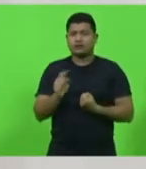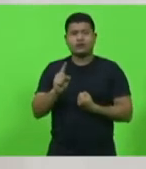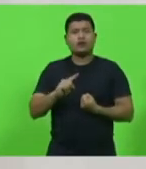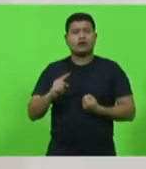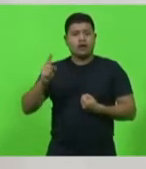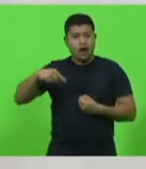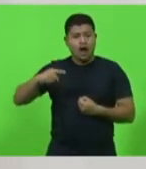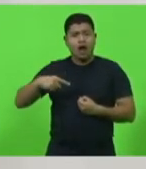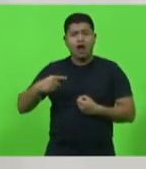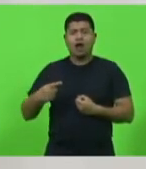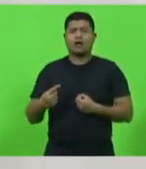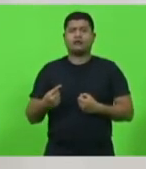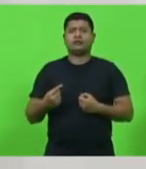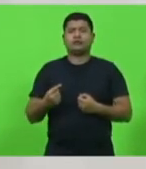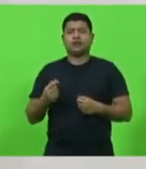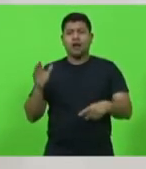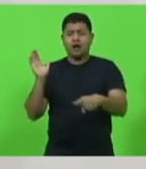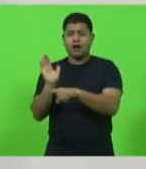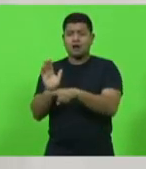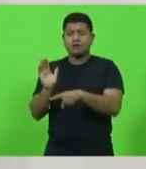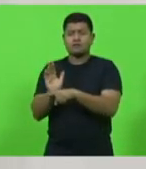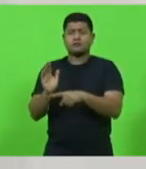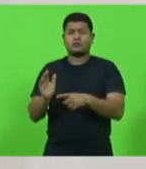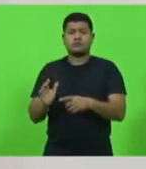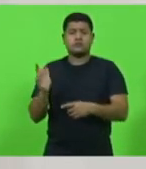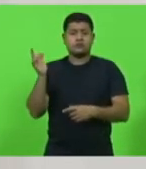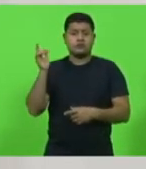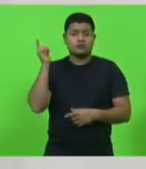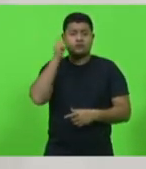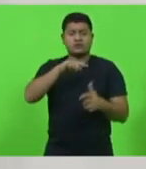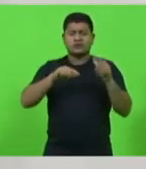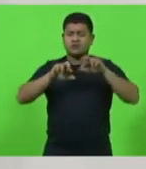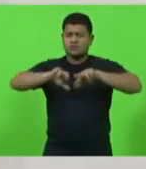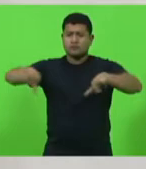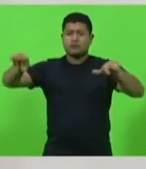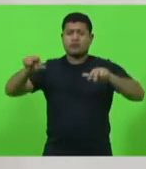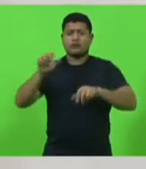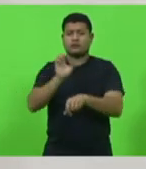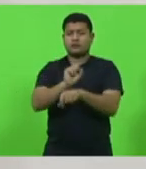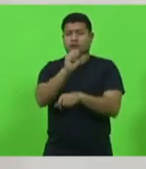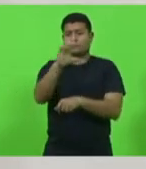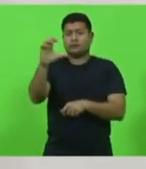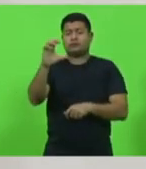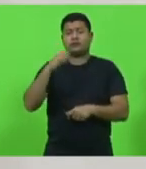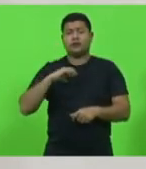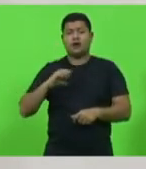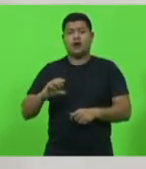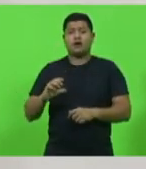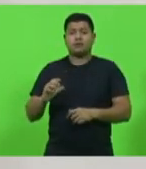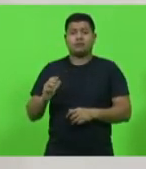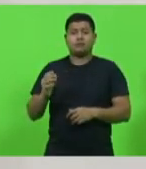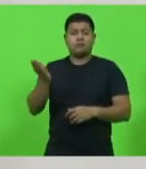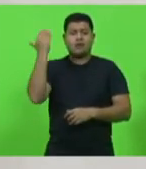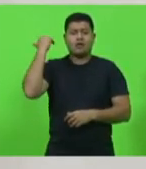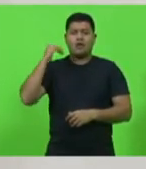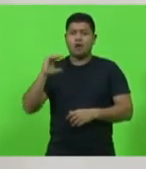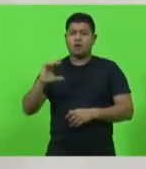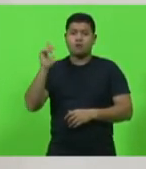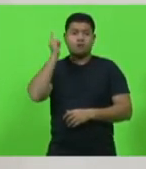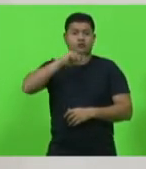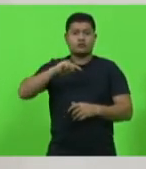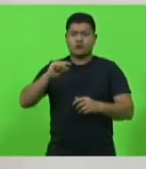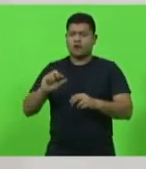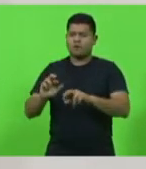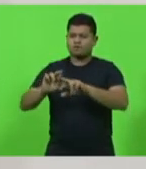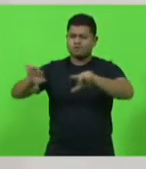parte das realizações do Estado de Santa Catarina. As coisas aconteceram em Santa Catarina,